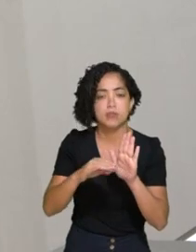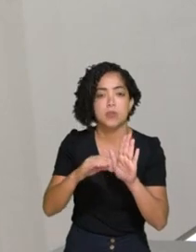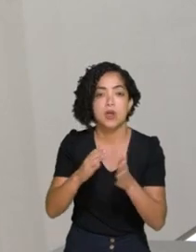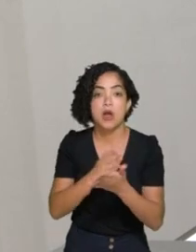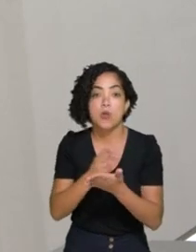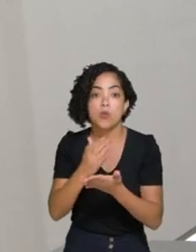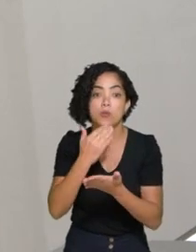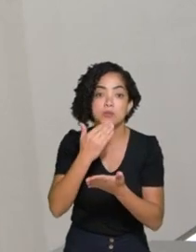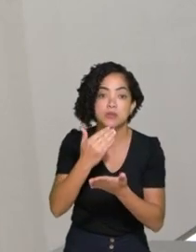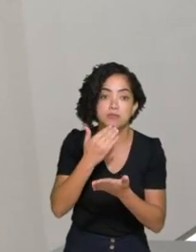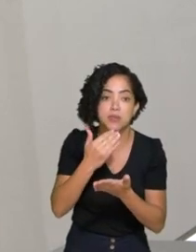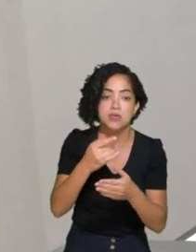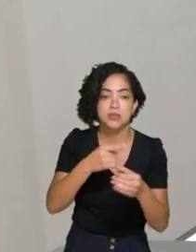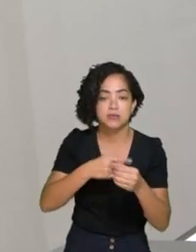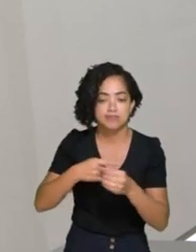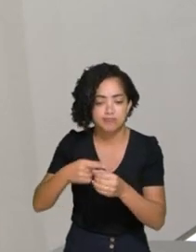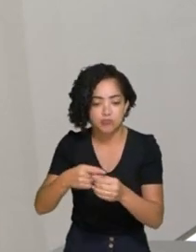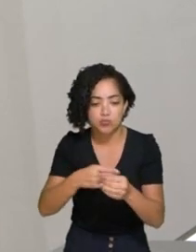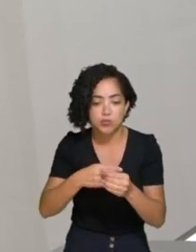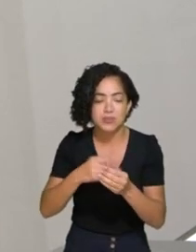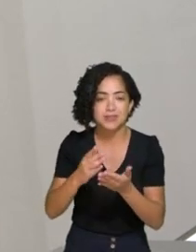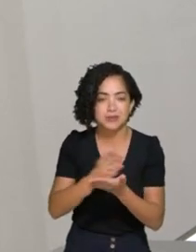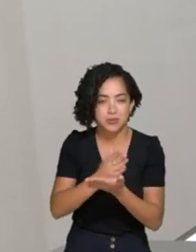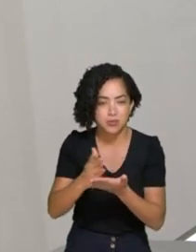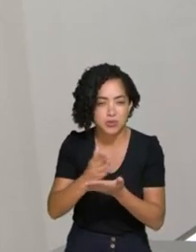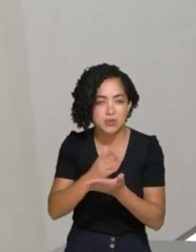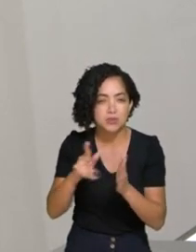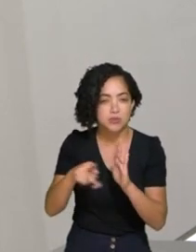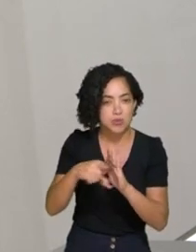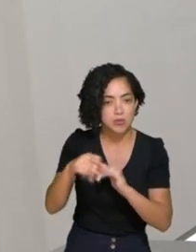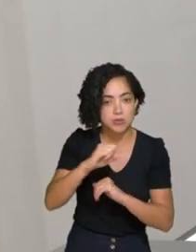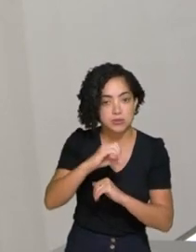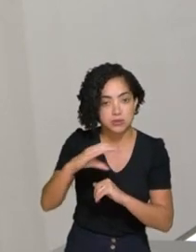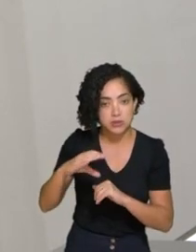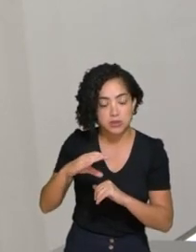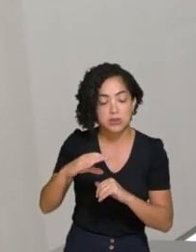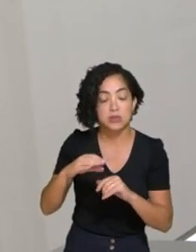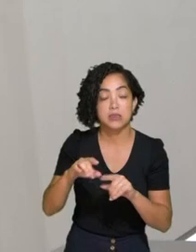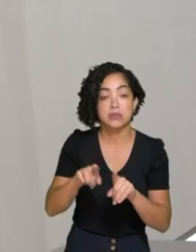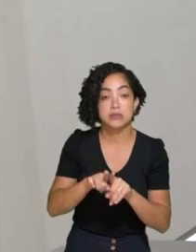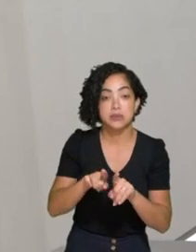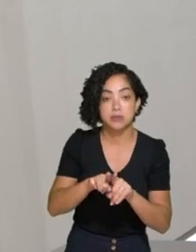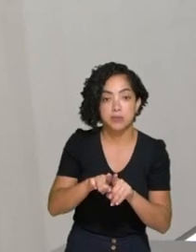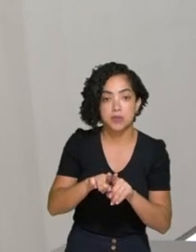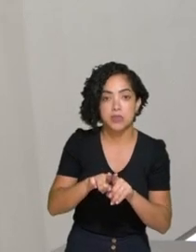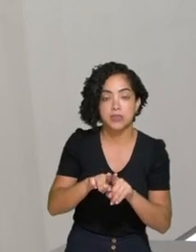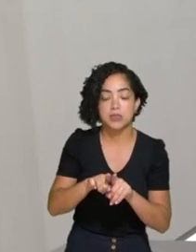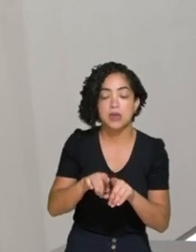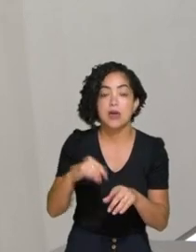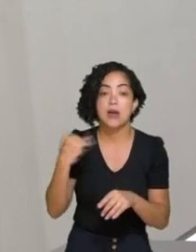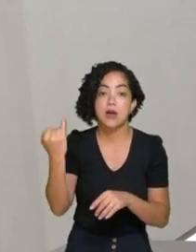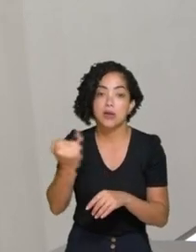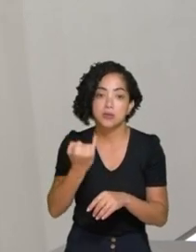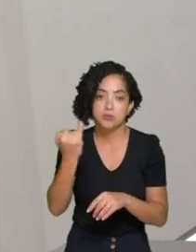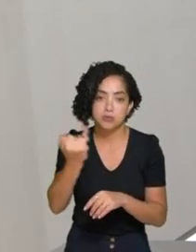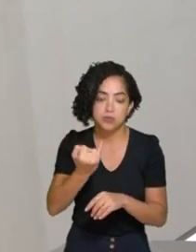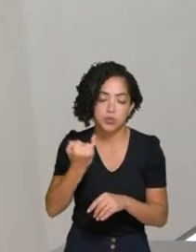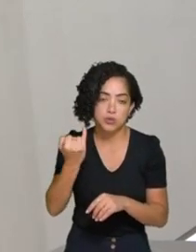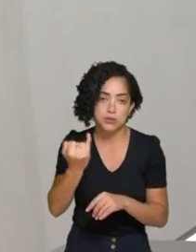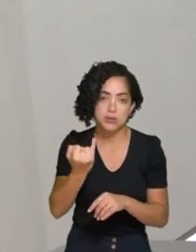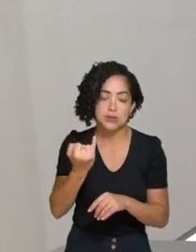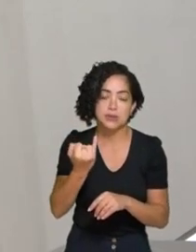de vários municípios do nosso estado e colocando também a importância, né,